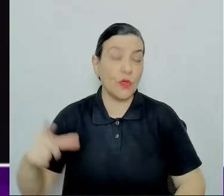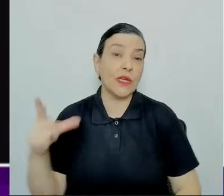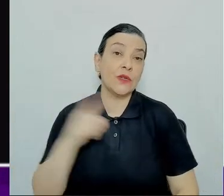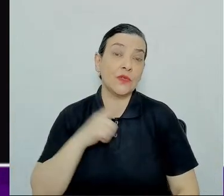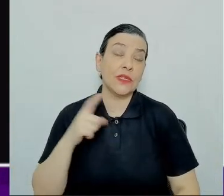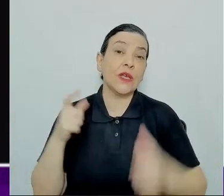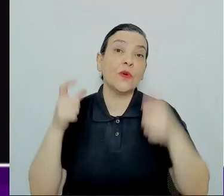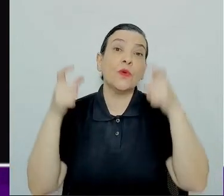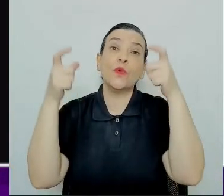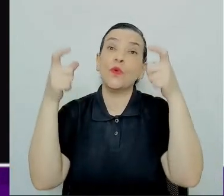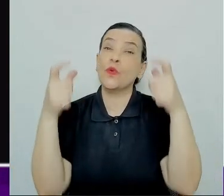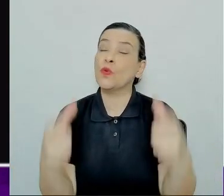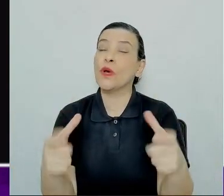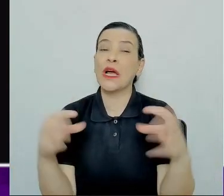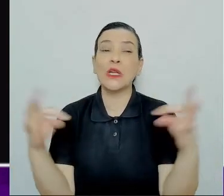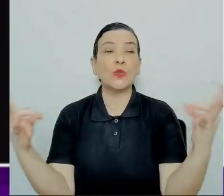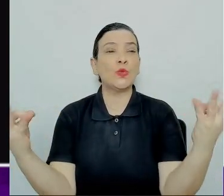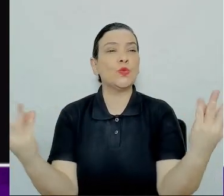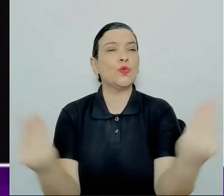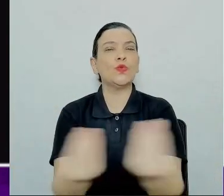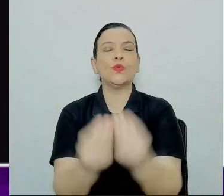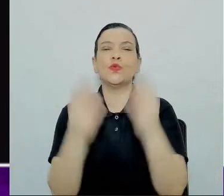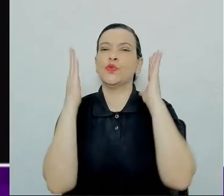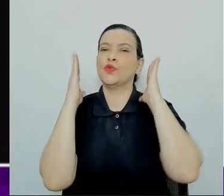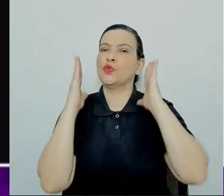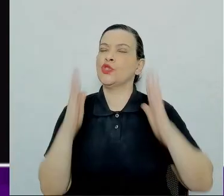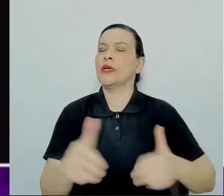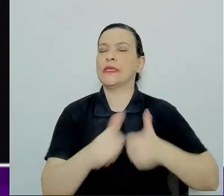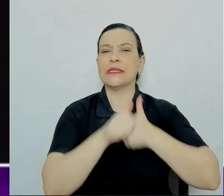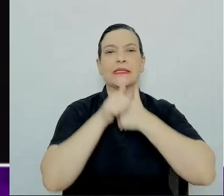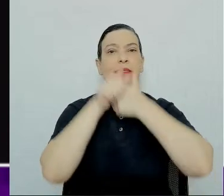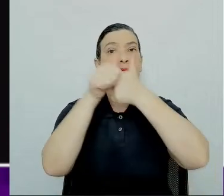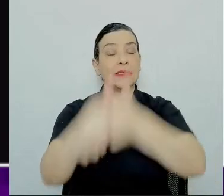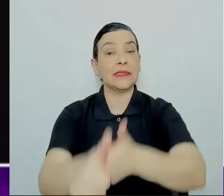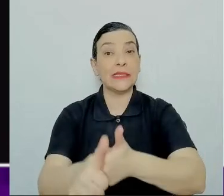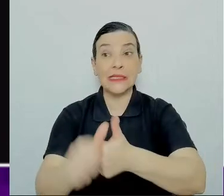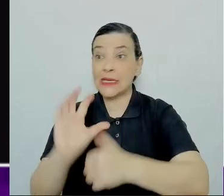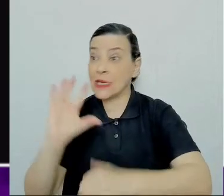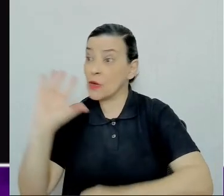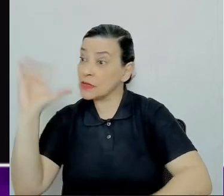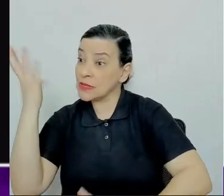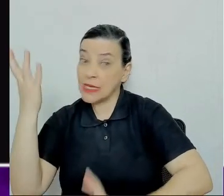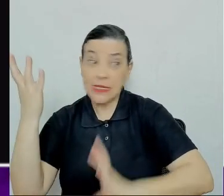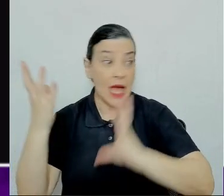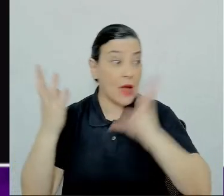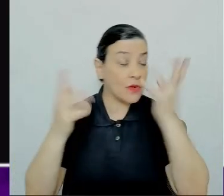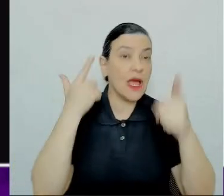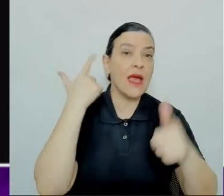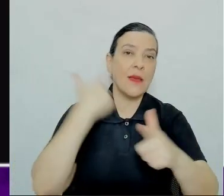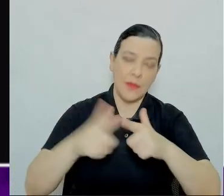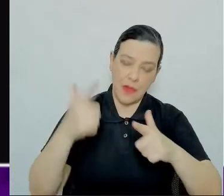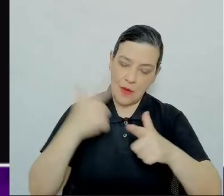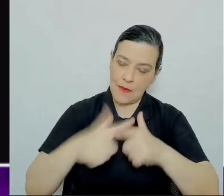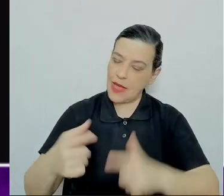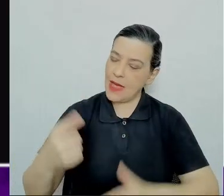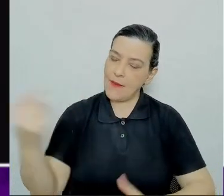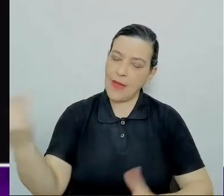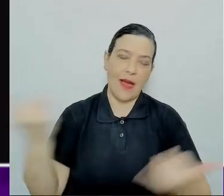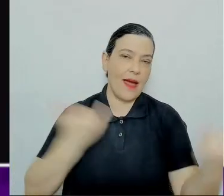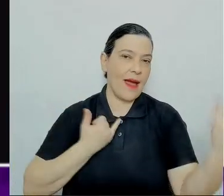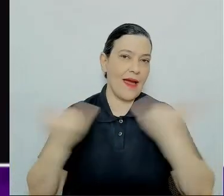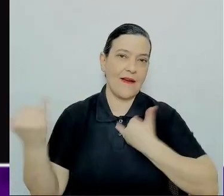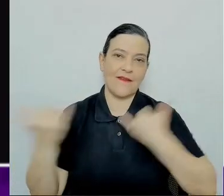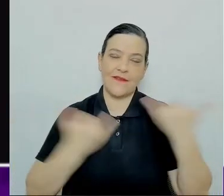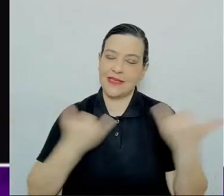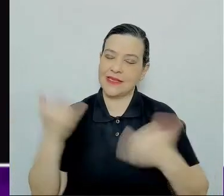ambiente na sua totalidade sendo monitorado. E caso aconteça alguma coisa, eu vou ser o primeiro a ficar sabendo.